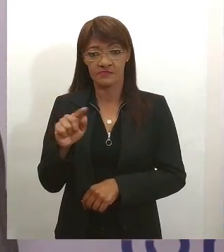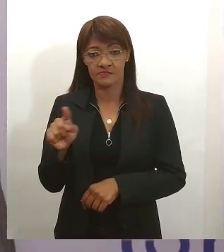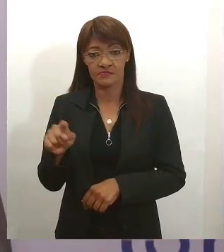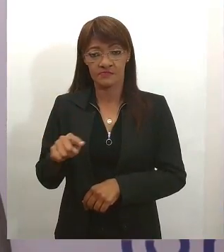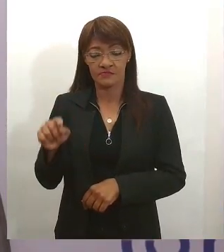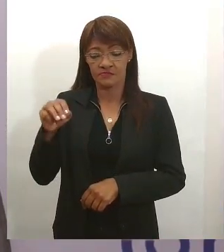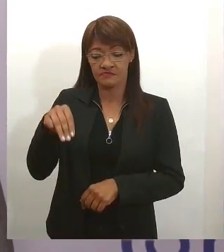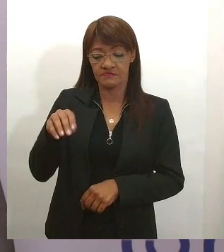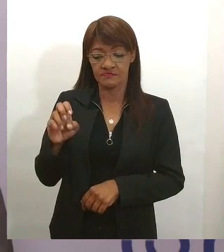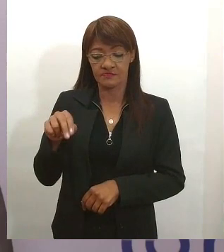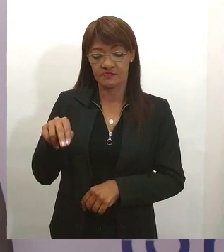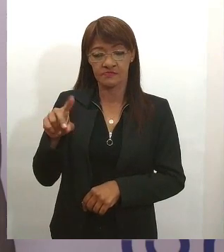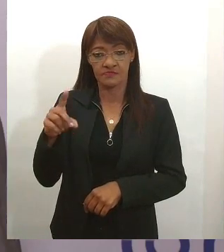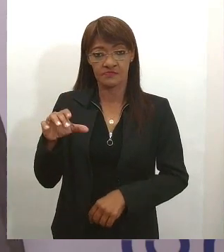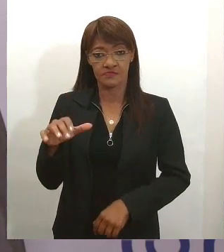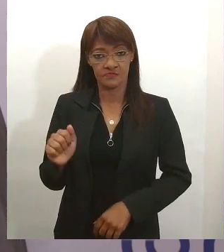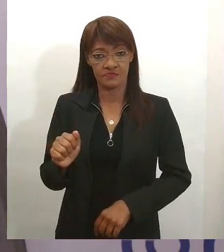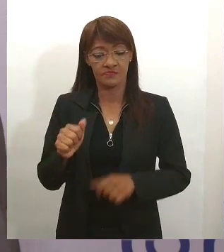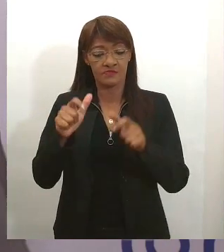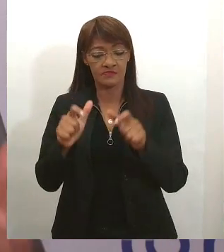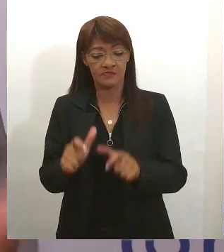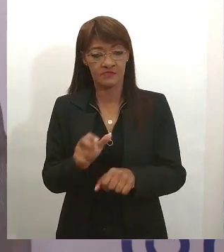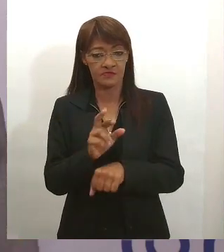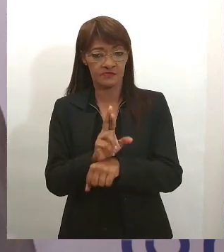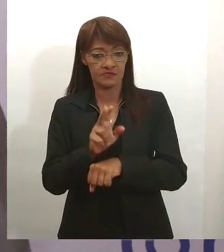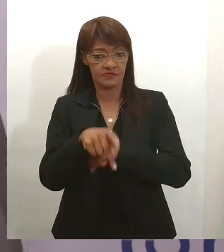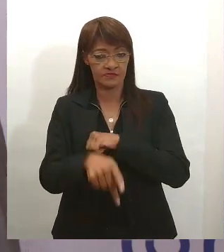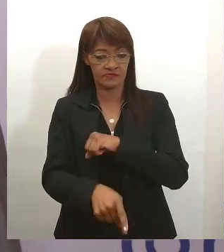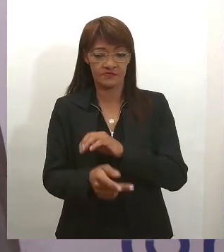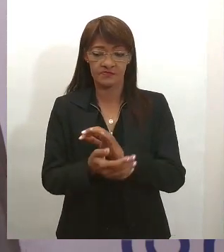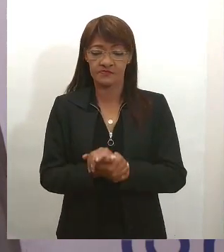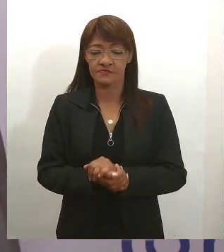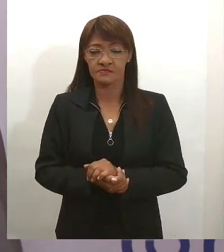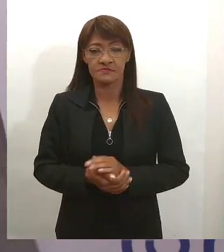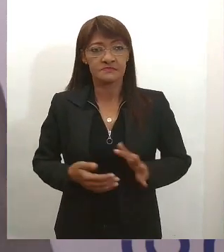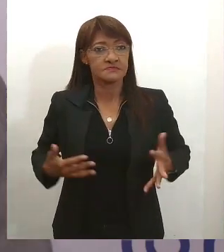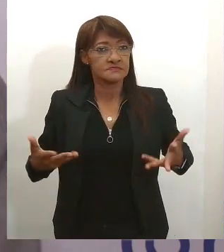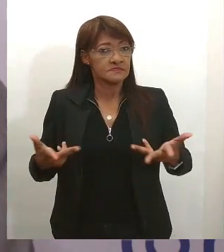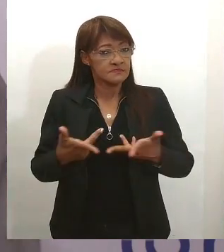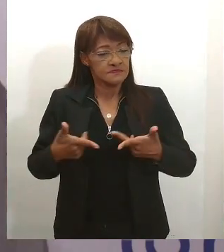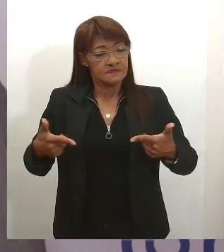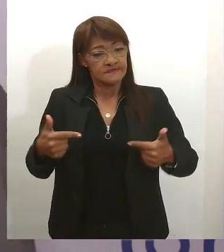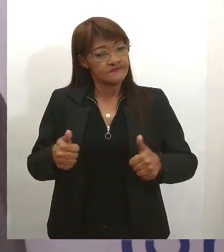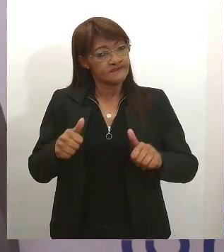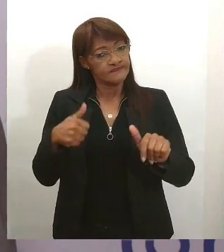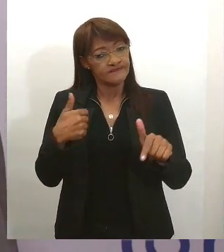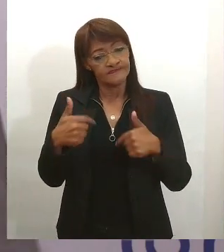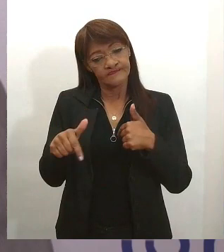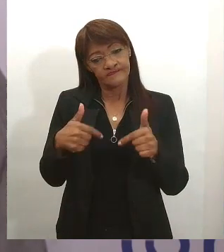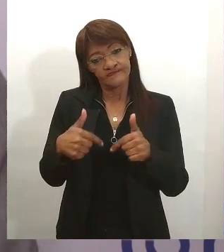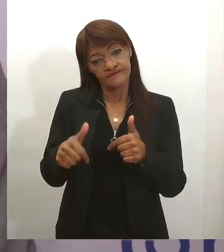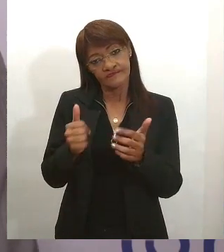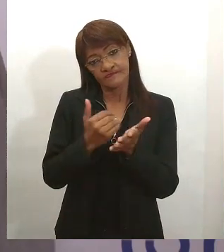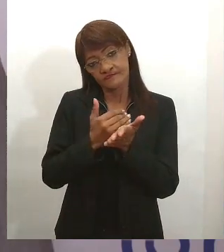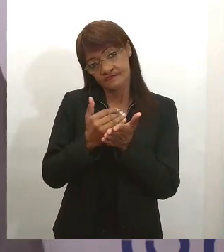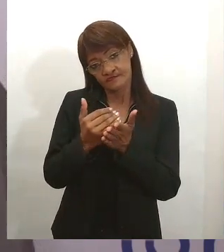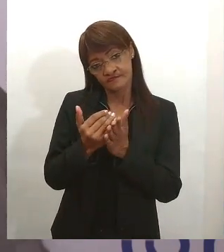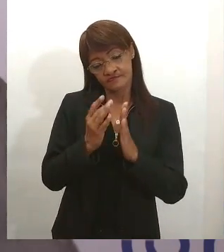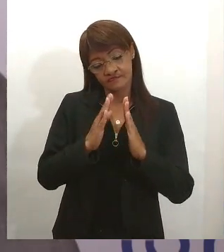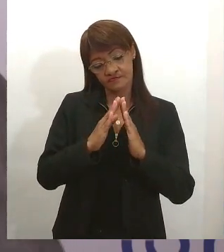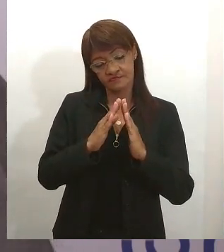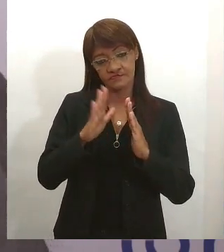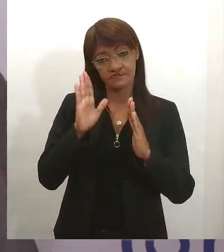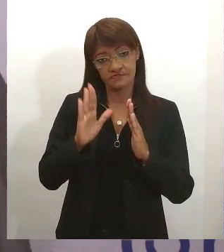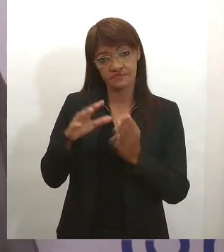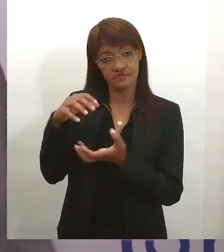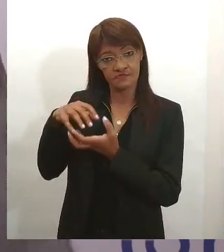que realmente desempenha um belíssimo trabalho. Começou com a Casa dos Idosos, mas tem uma clínica de saúde hoje, tem também uma